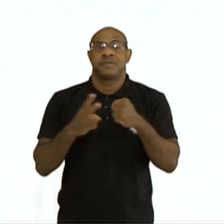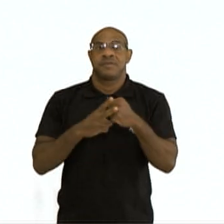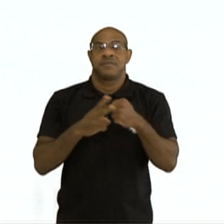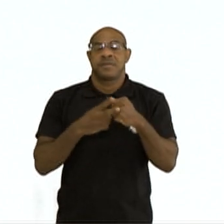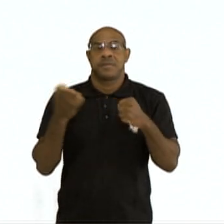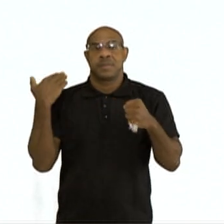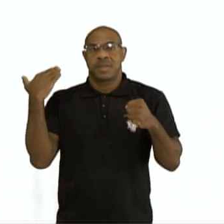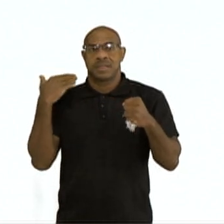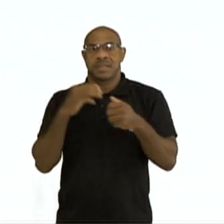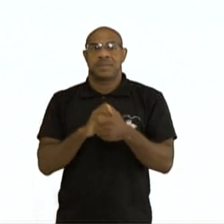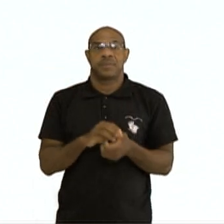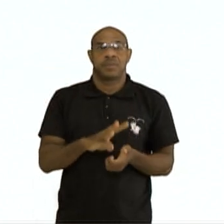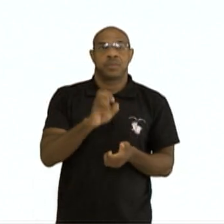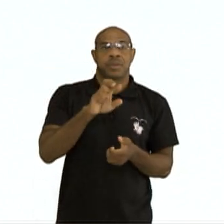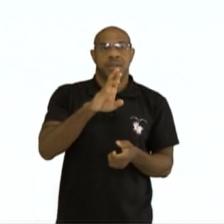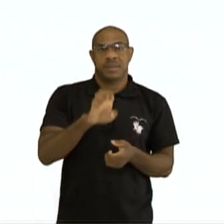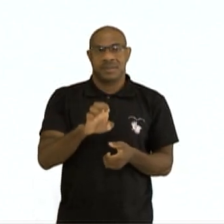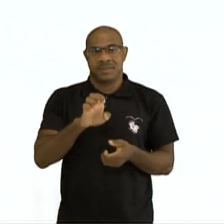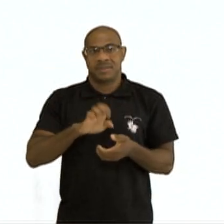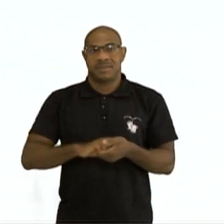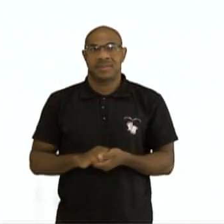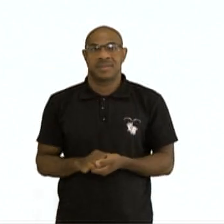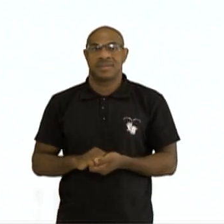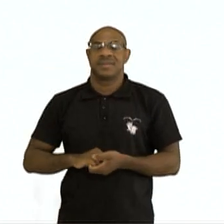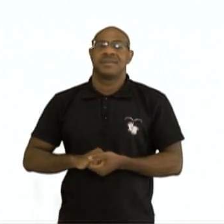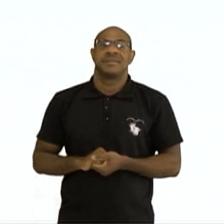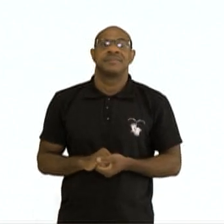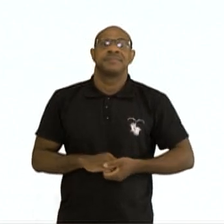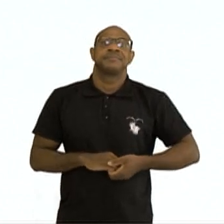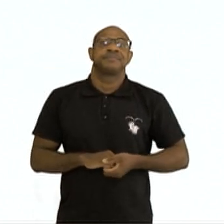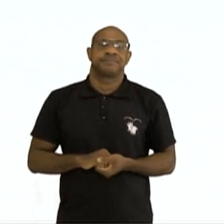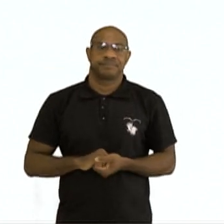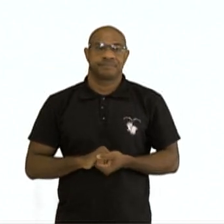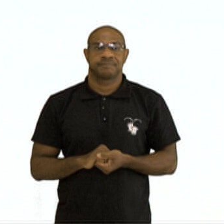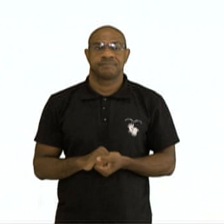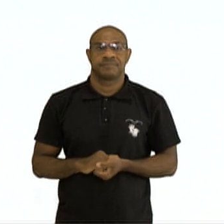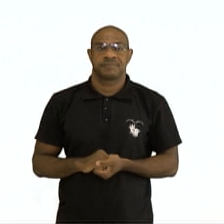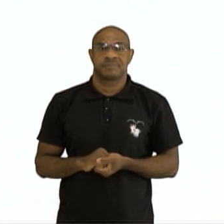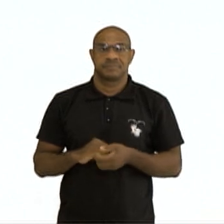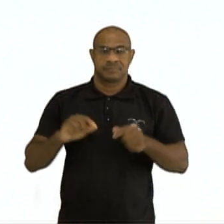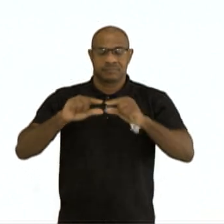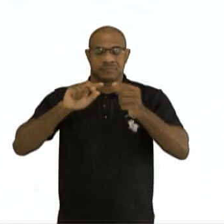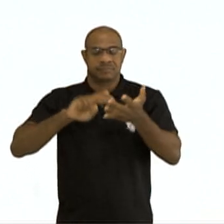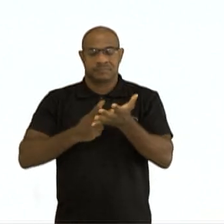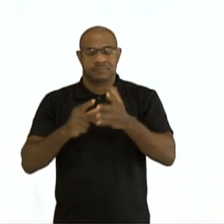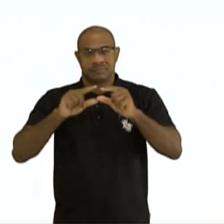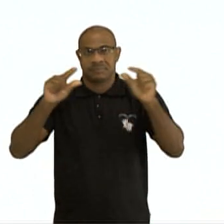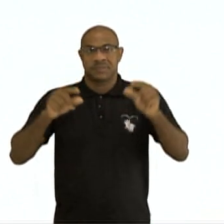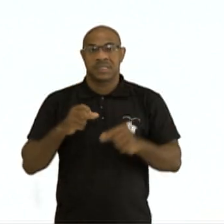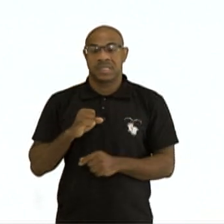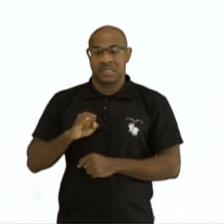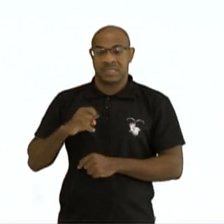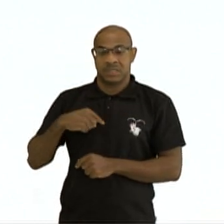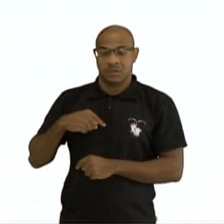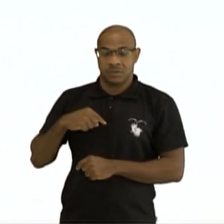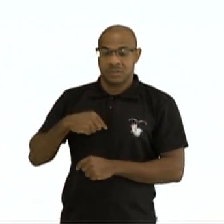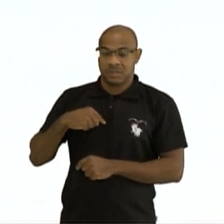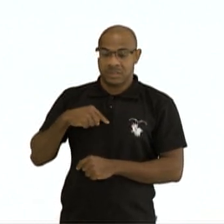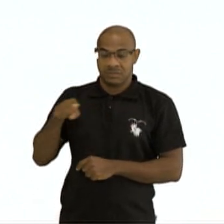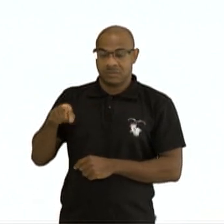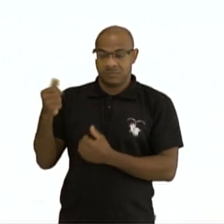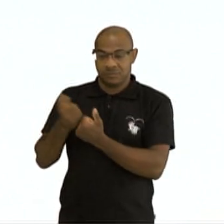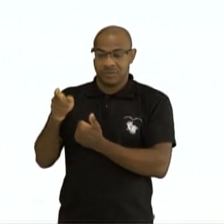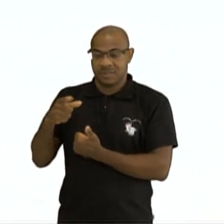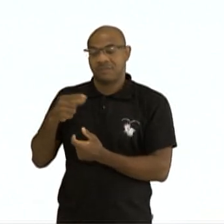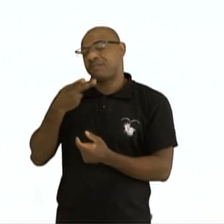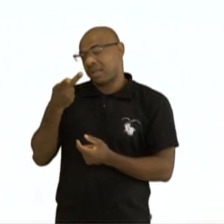fosse você, eu diria a verdade. Lembra que eu falei a questão do verbo to be? Sempre na condicional vai ser o were. Ah, professor, mas eu tinha te dado aqui para